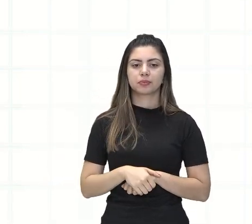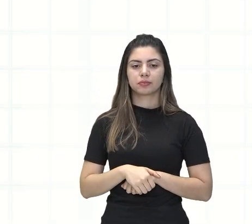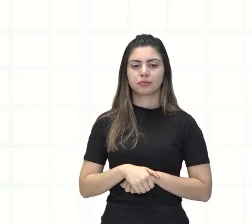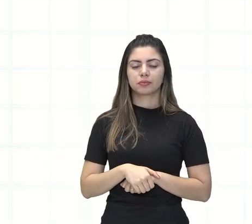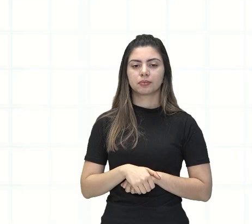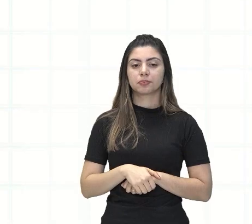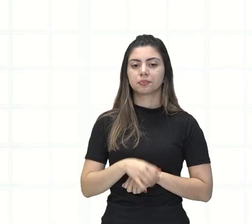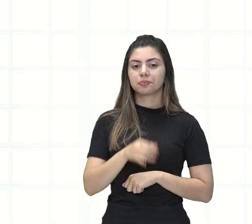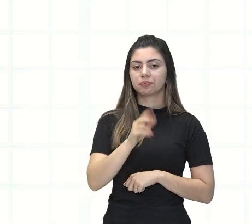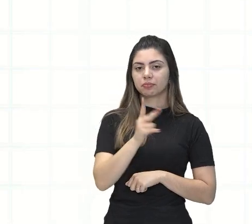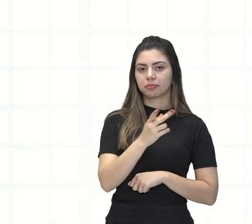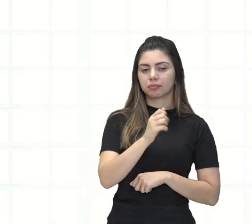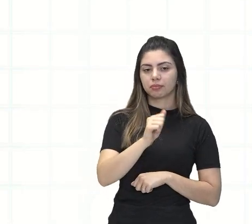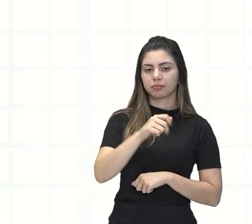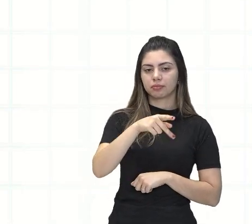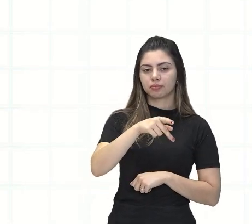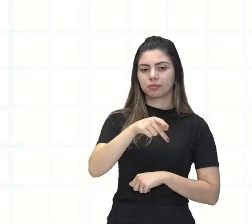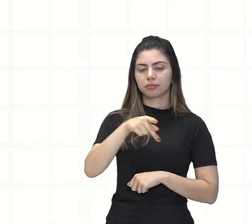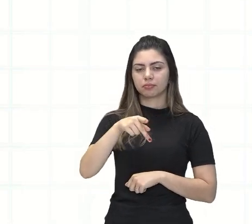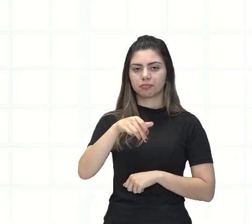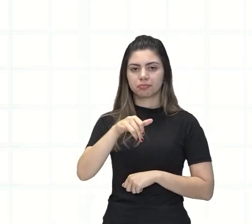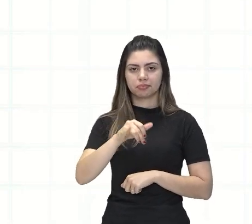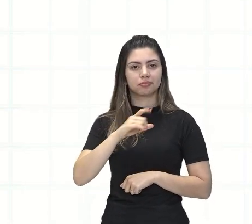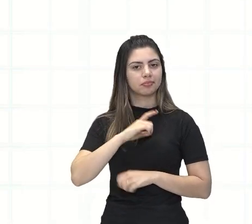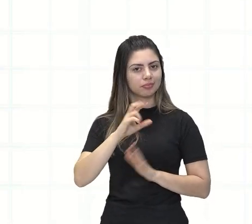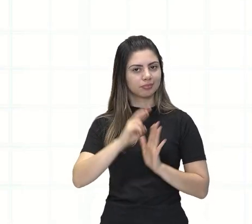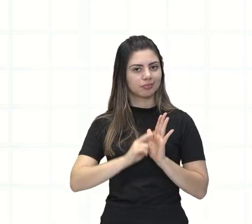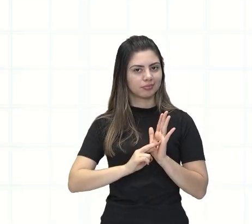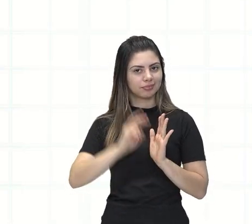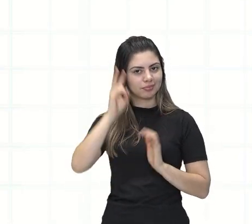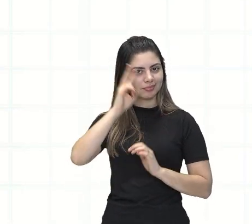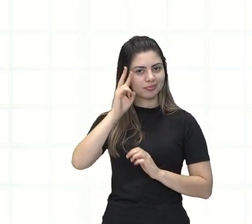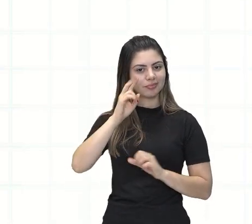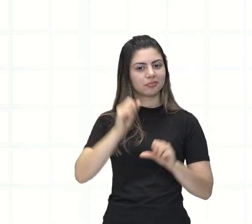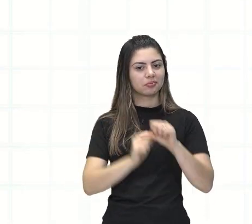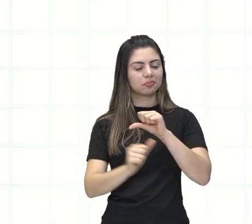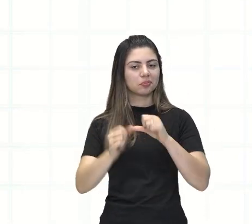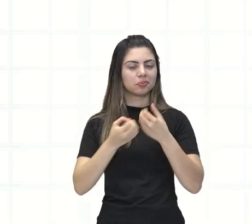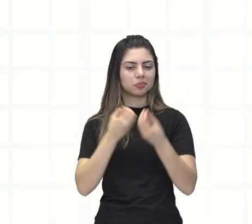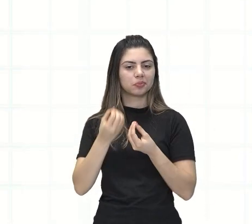happy, nós vimos que tem uma regrinha para seguir, fica assim, happier.